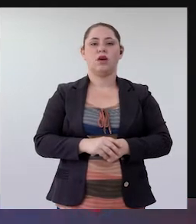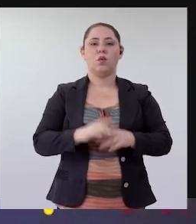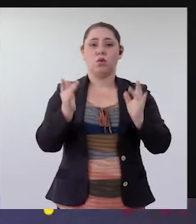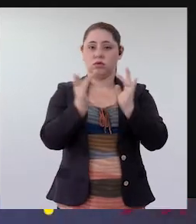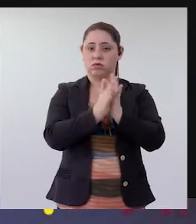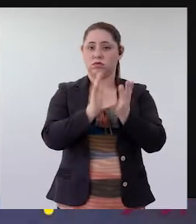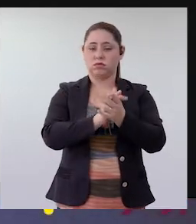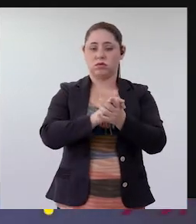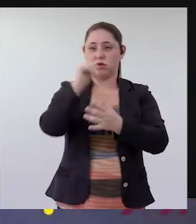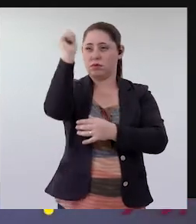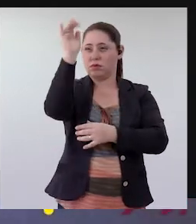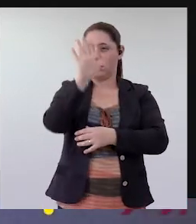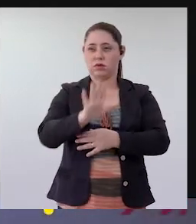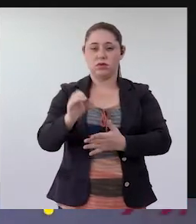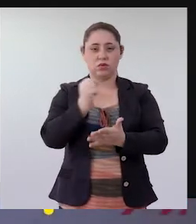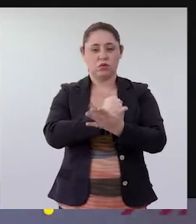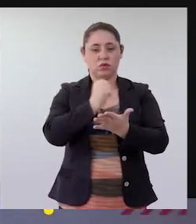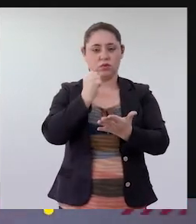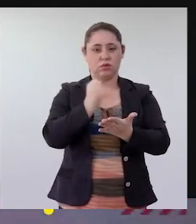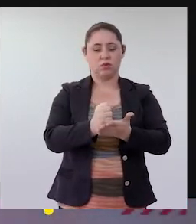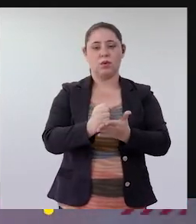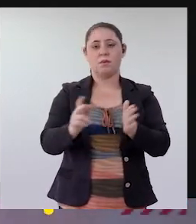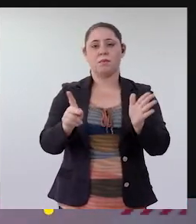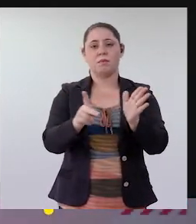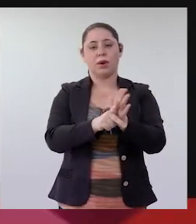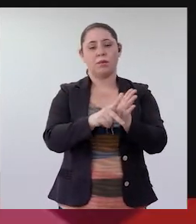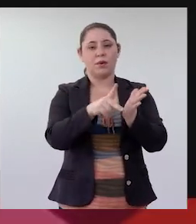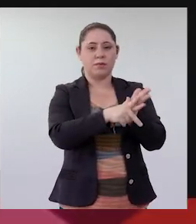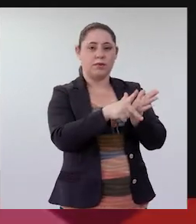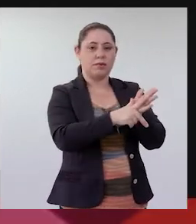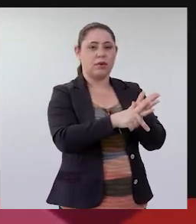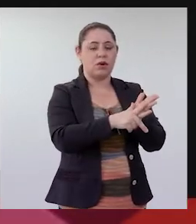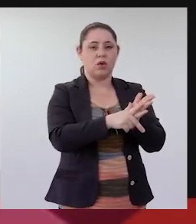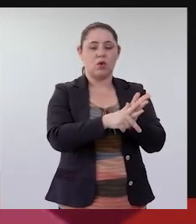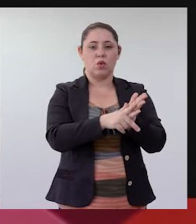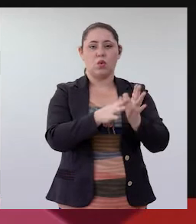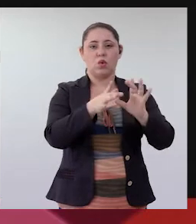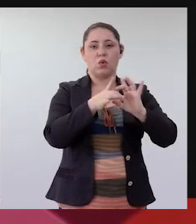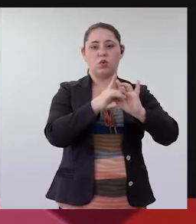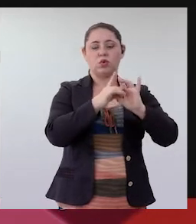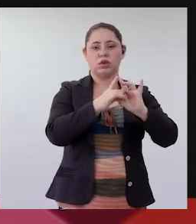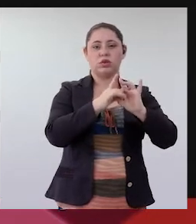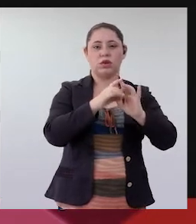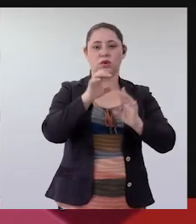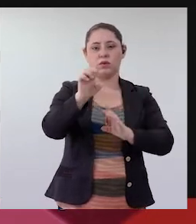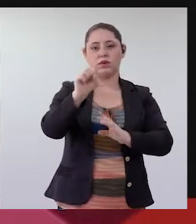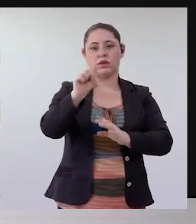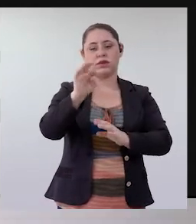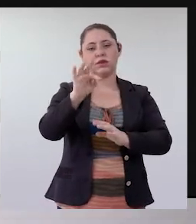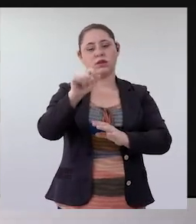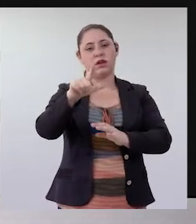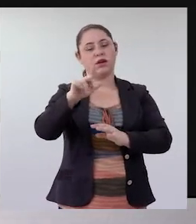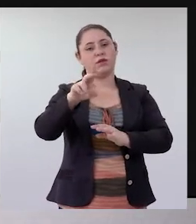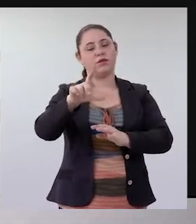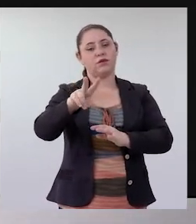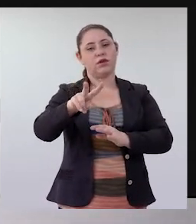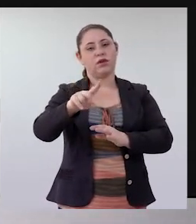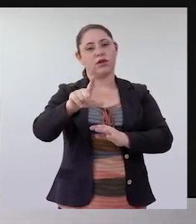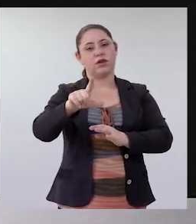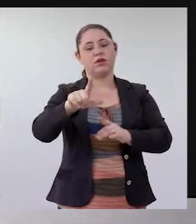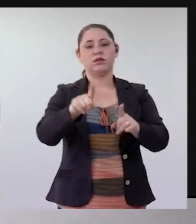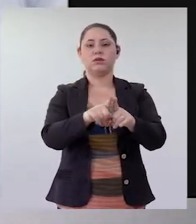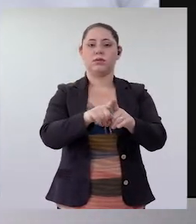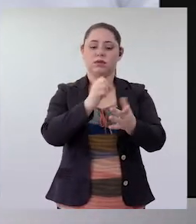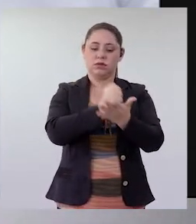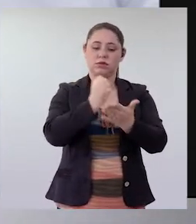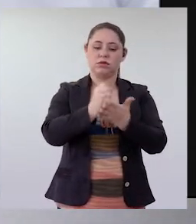caso do casamento, os cartórios de registro civil, mas a união estável, até esses contratos de namoro também, que são formalizados por meio